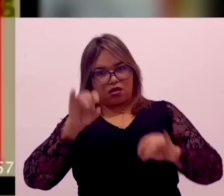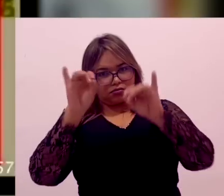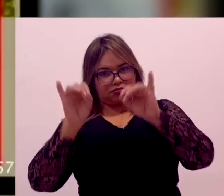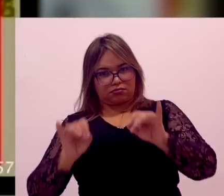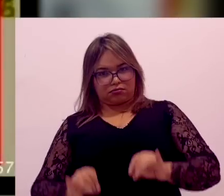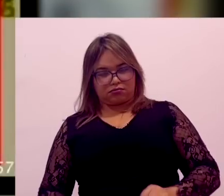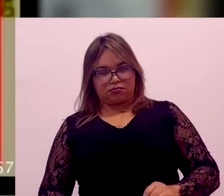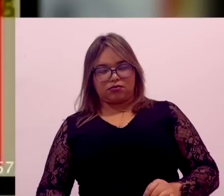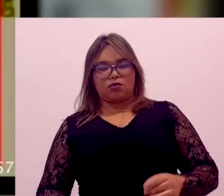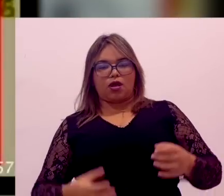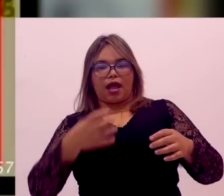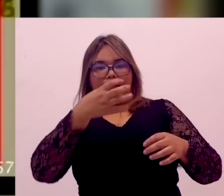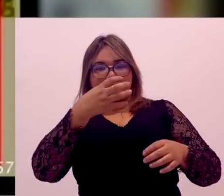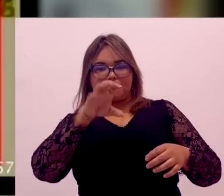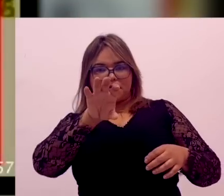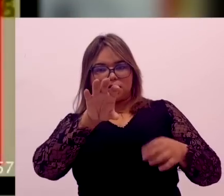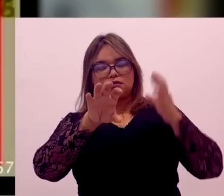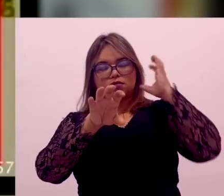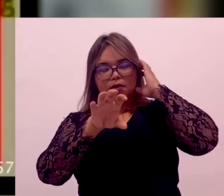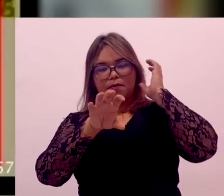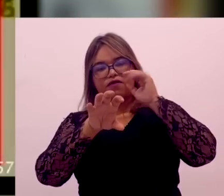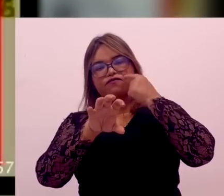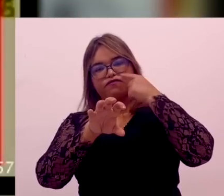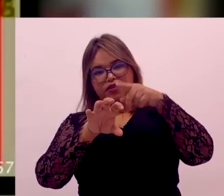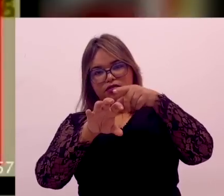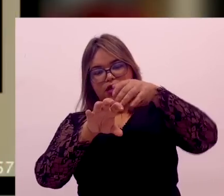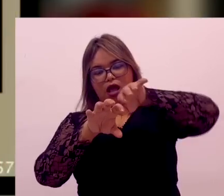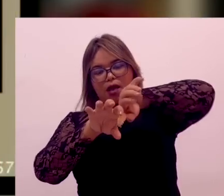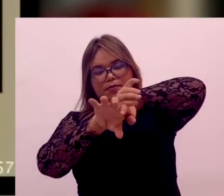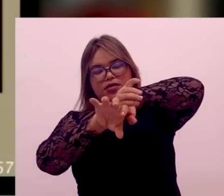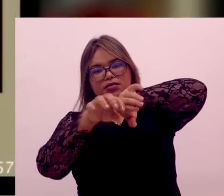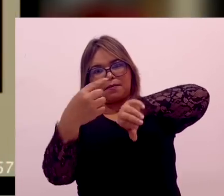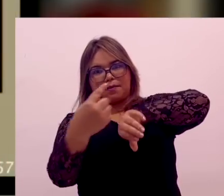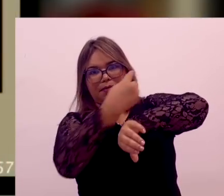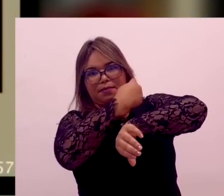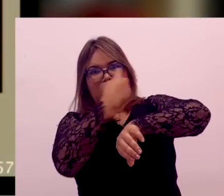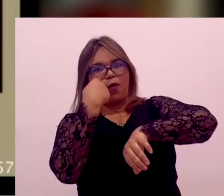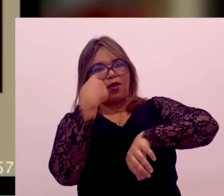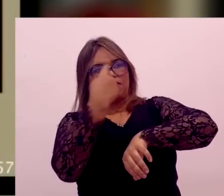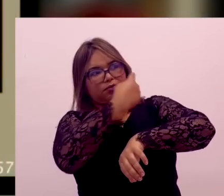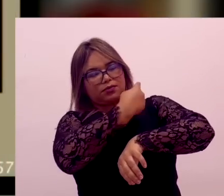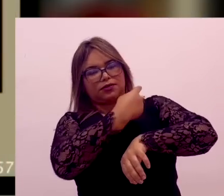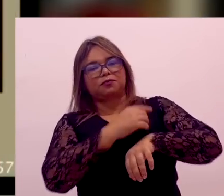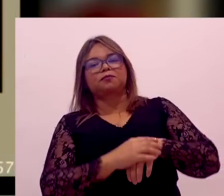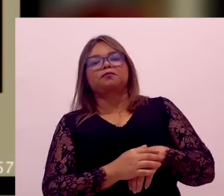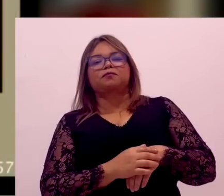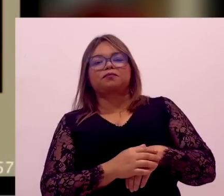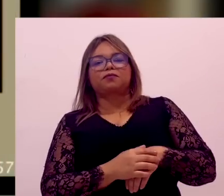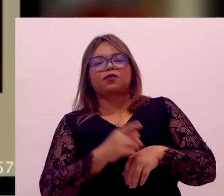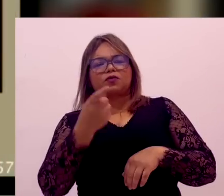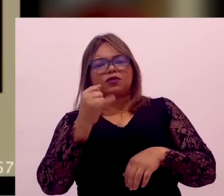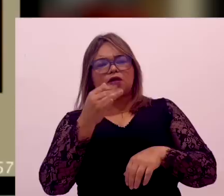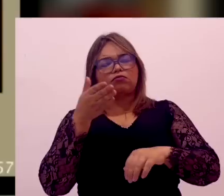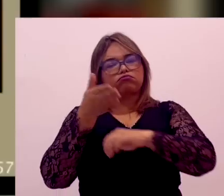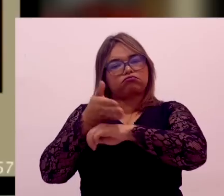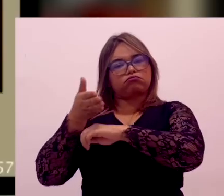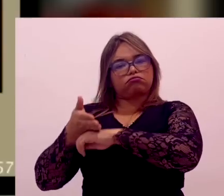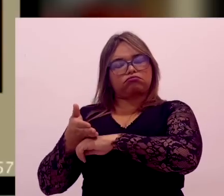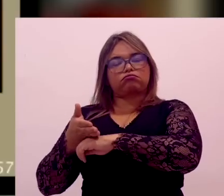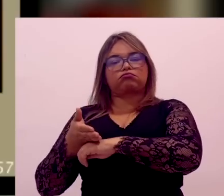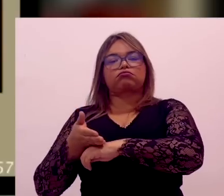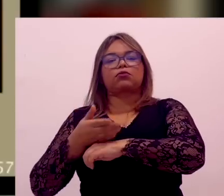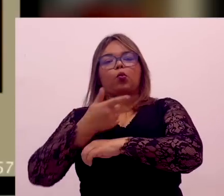Se você entrar nas outras igrejas, você vai ver também altares. Ali está, acima do altar das igrejas de